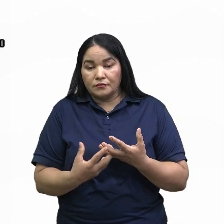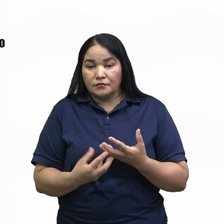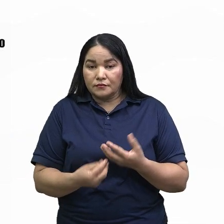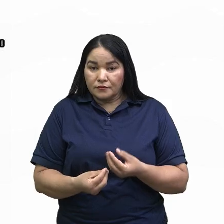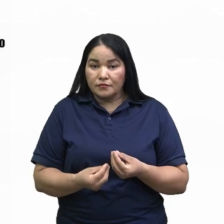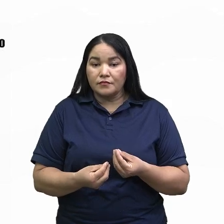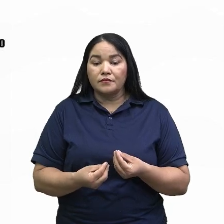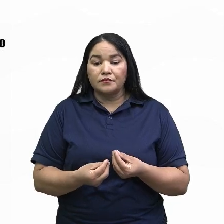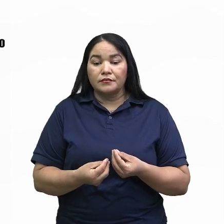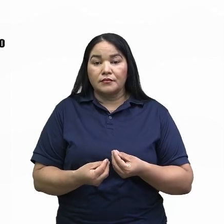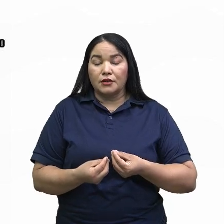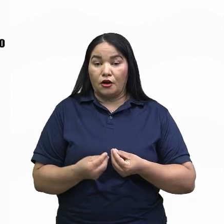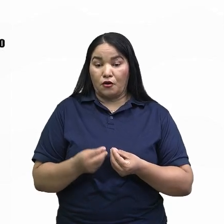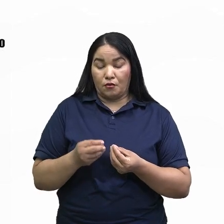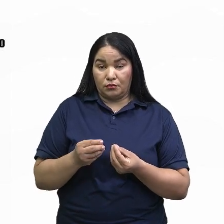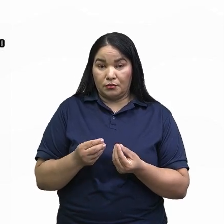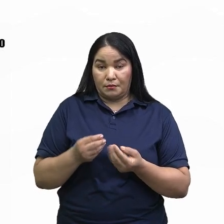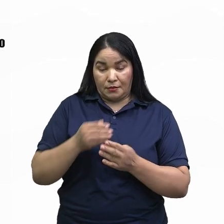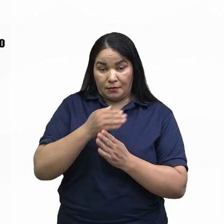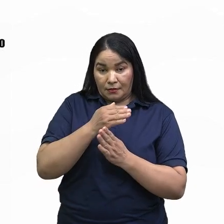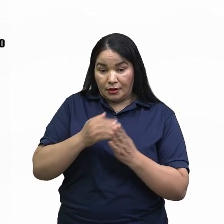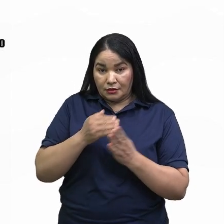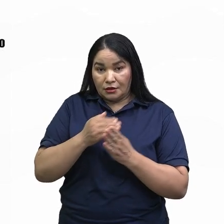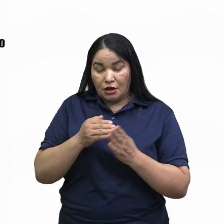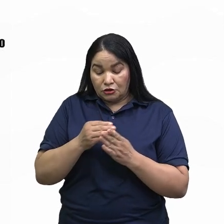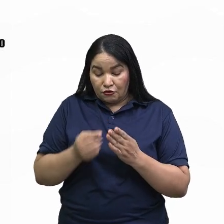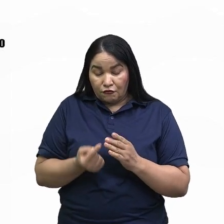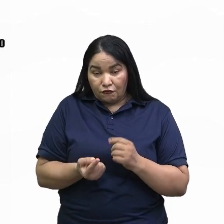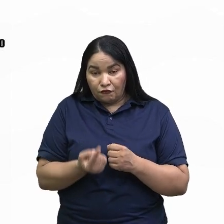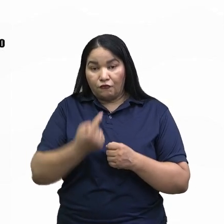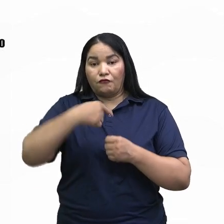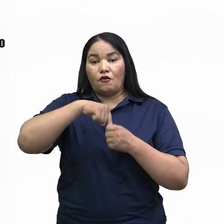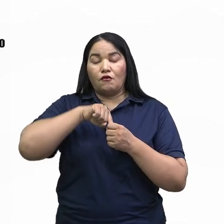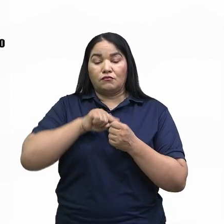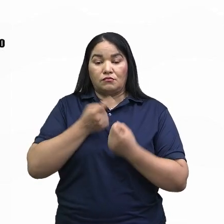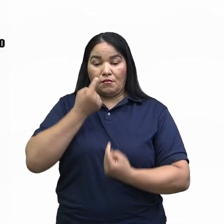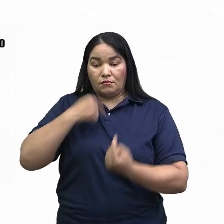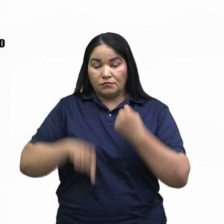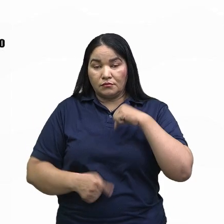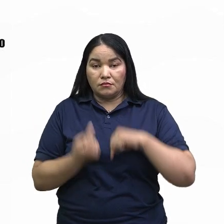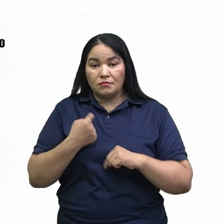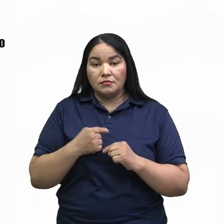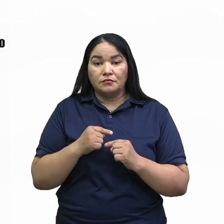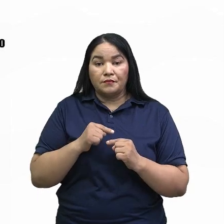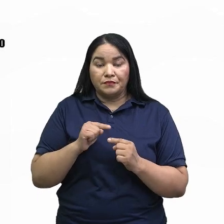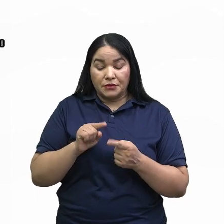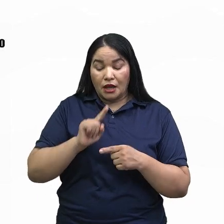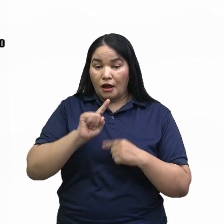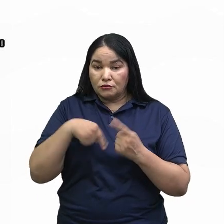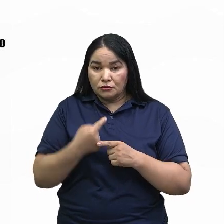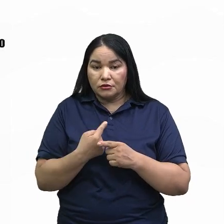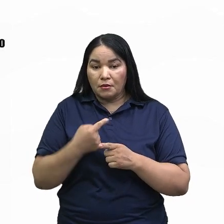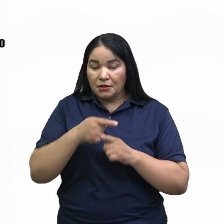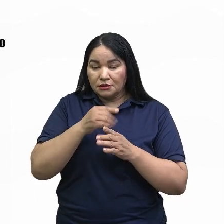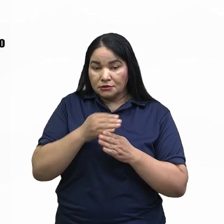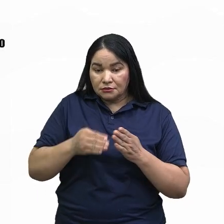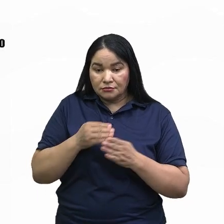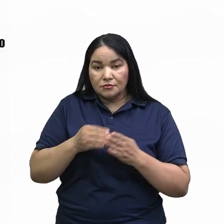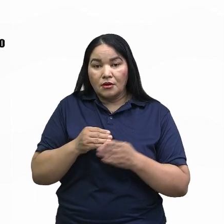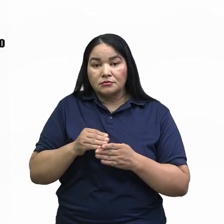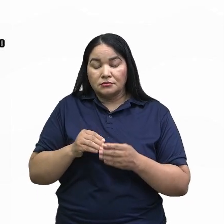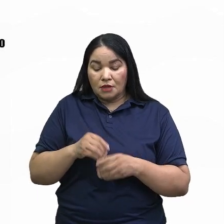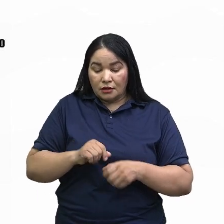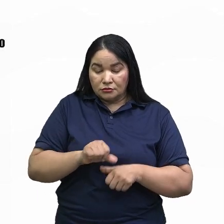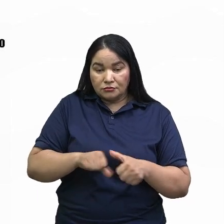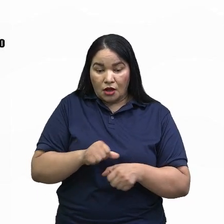ser reabsorvida e vai voltar para a corrente sanguínea, e a outra parte que vai virar urina, que são os resíduos que fazem